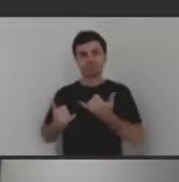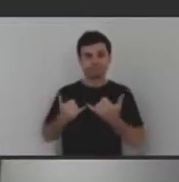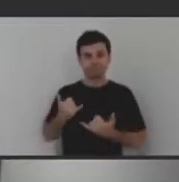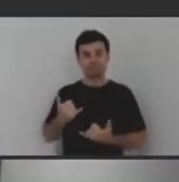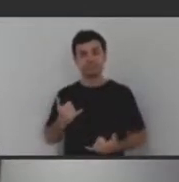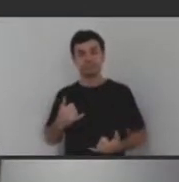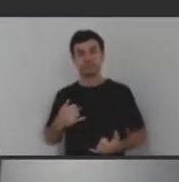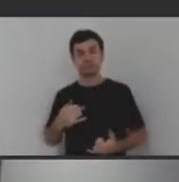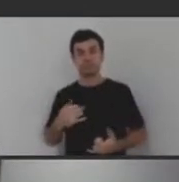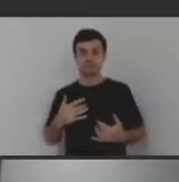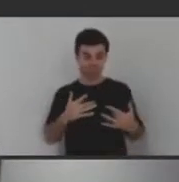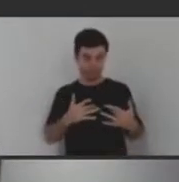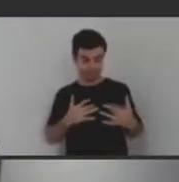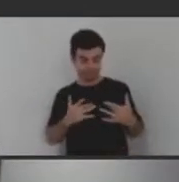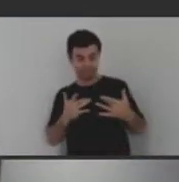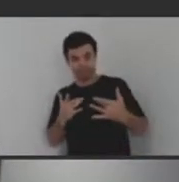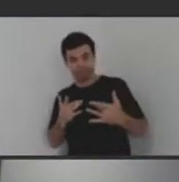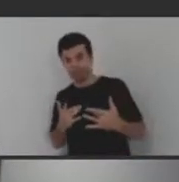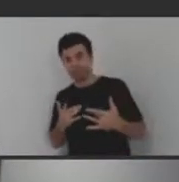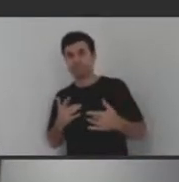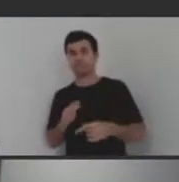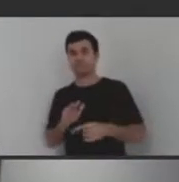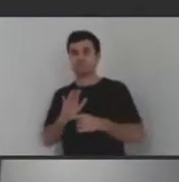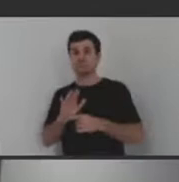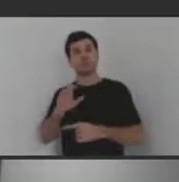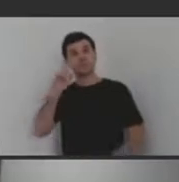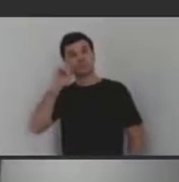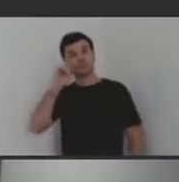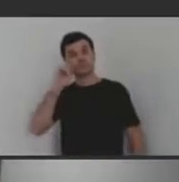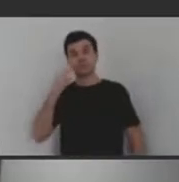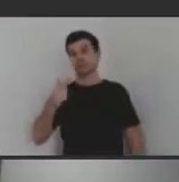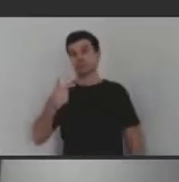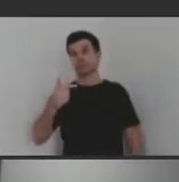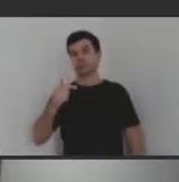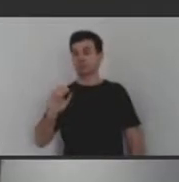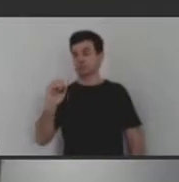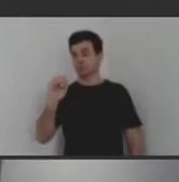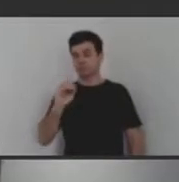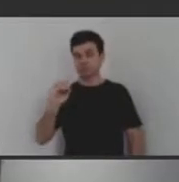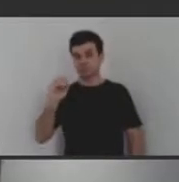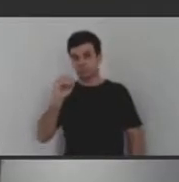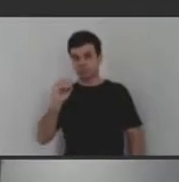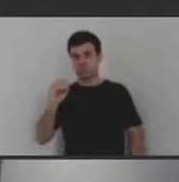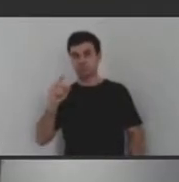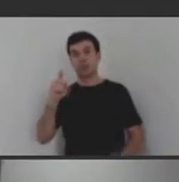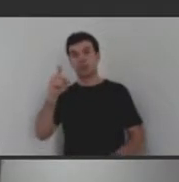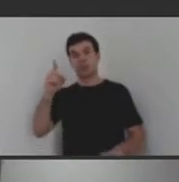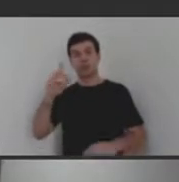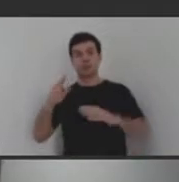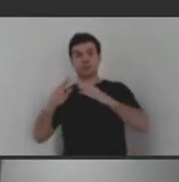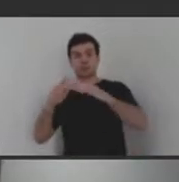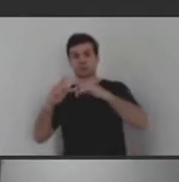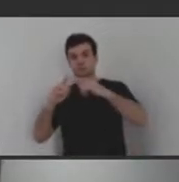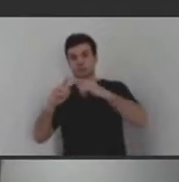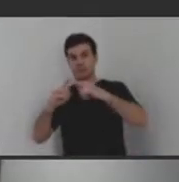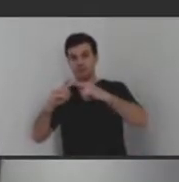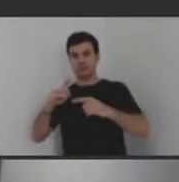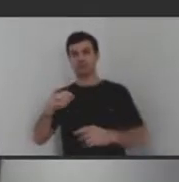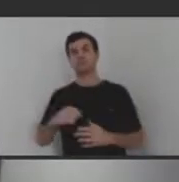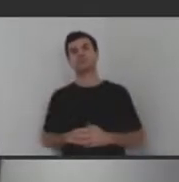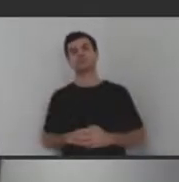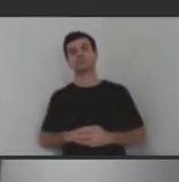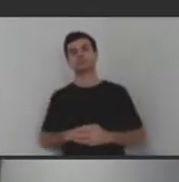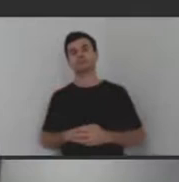nossa comunidade. A festa acontece anualmente no dia 12 de outubro em frente à paróquia Santa Clara de Assis, no Jardim Amélia. Diante